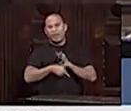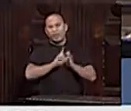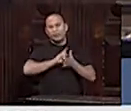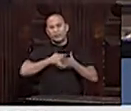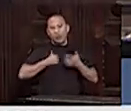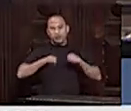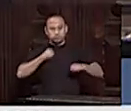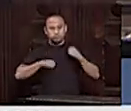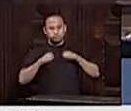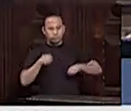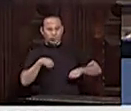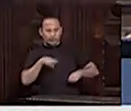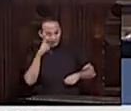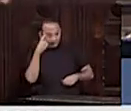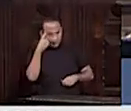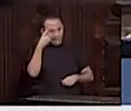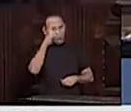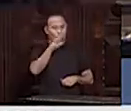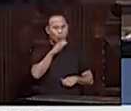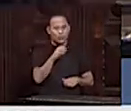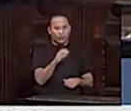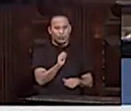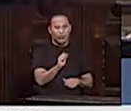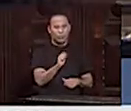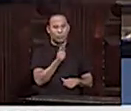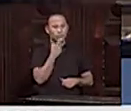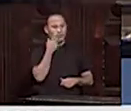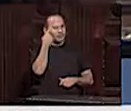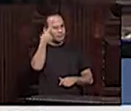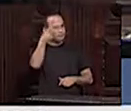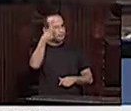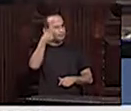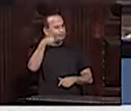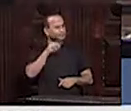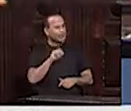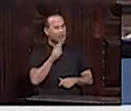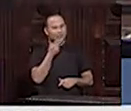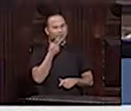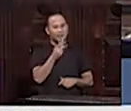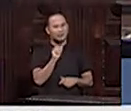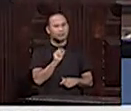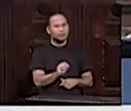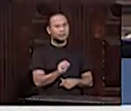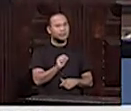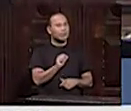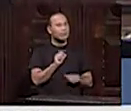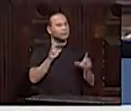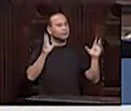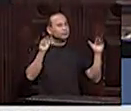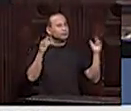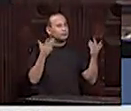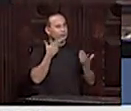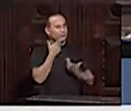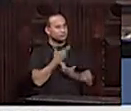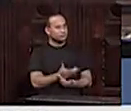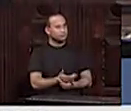achando que a L'Oréal precisa de um incentivo fiscal, são eles próprios que falaram que um aspecto que está